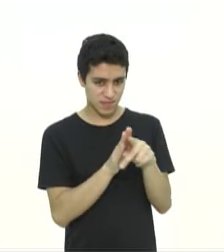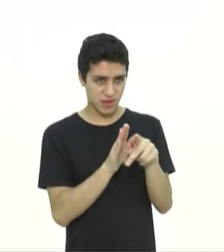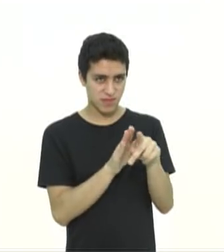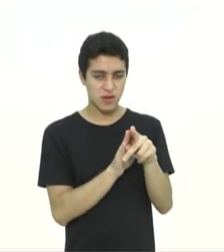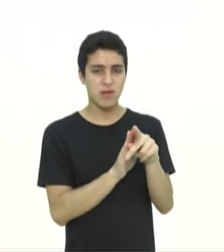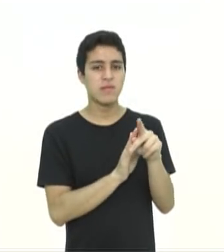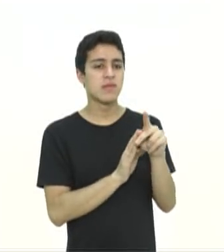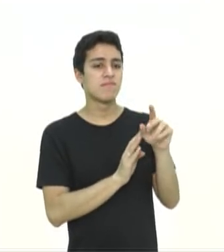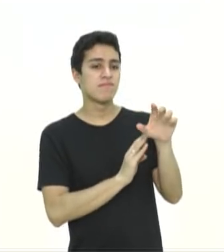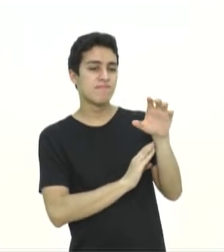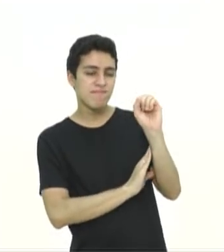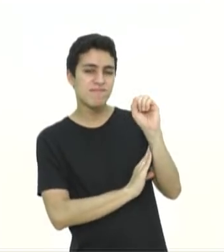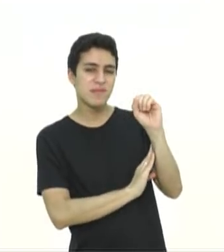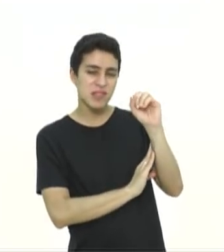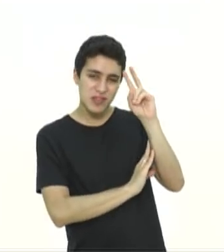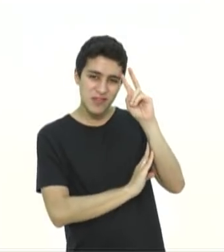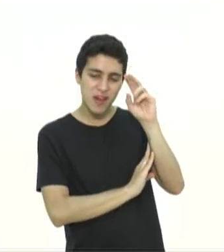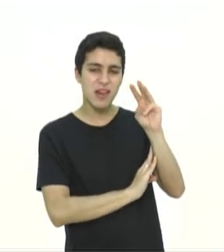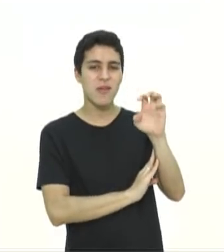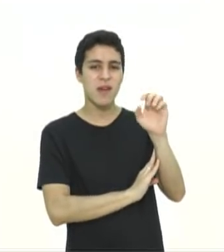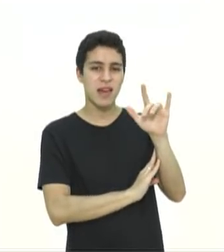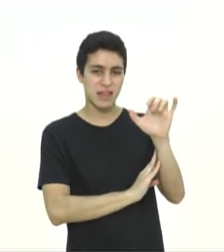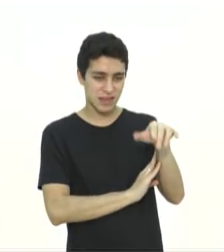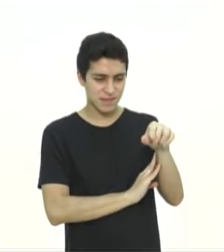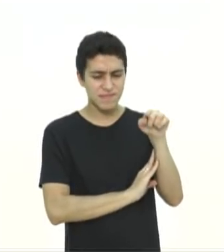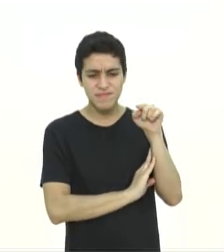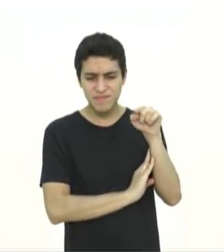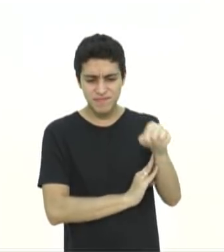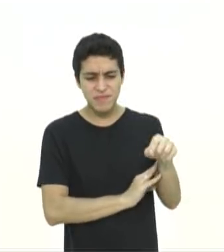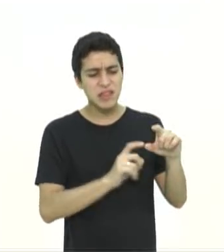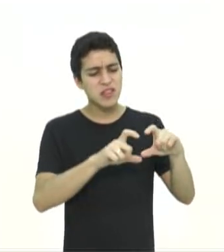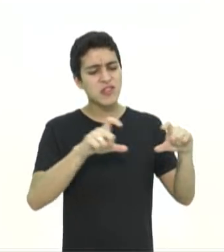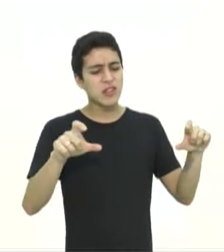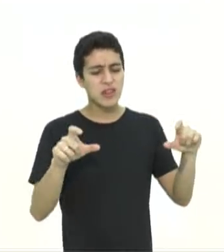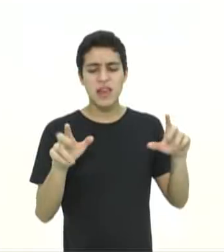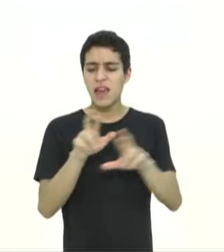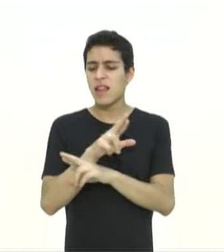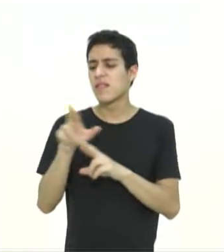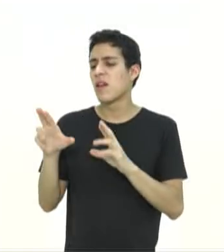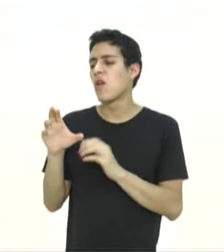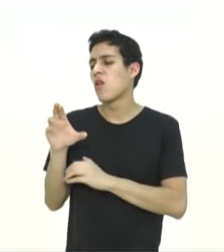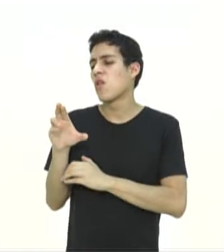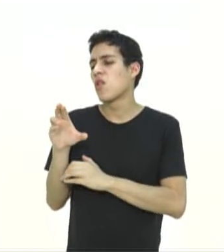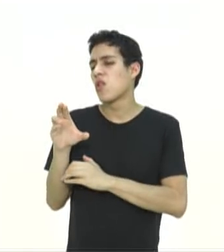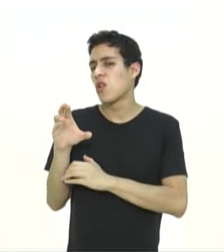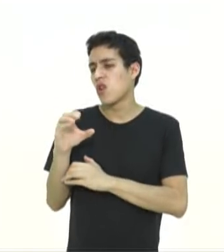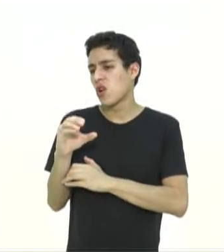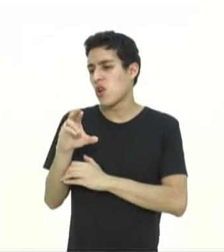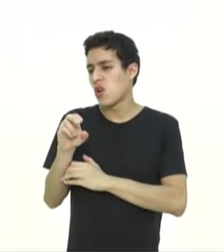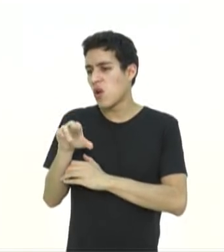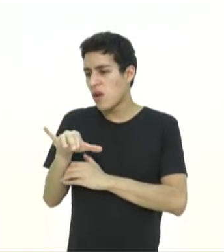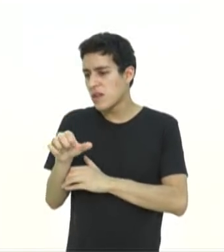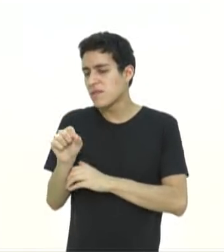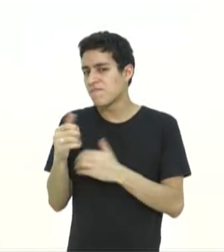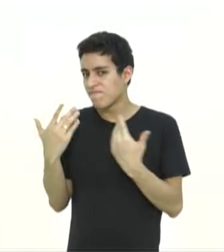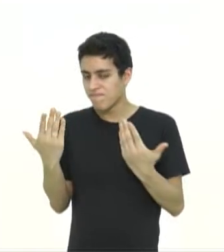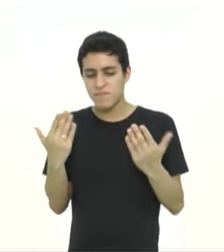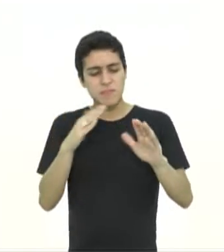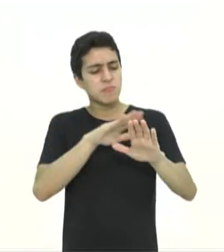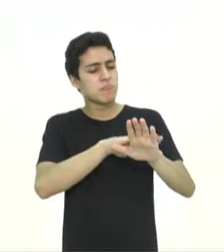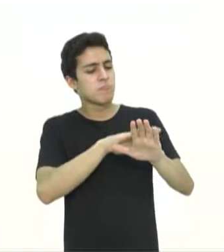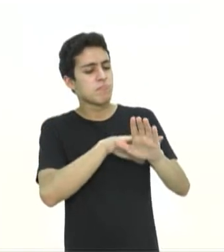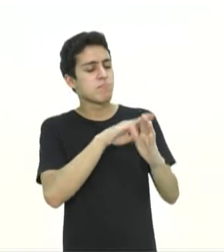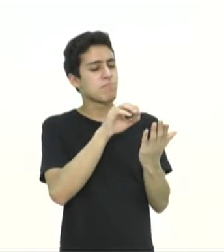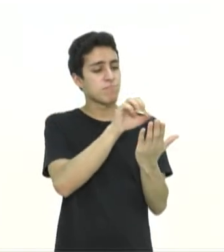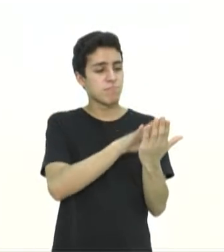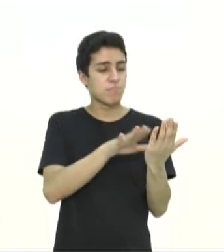de Wesley, relacionar as tirinhas com o gênero crônica, verificar as informações implícitas e